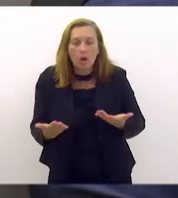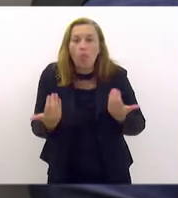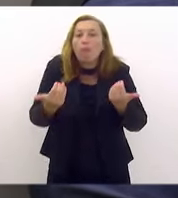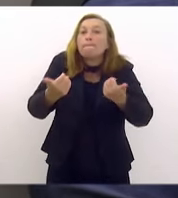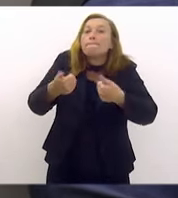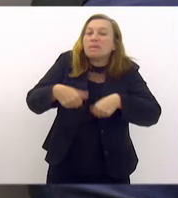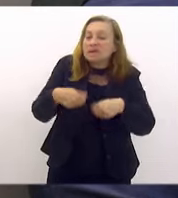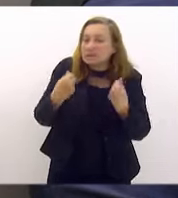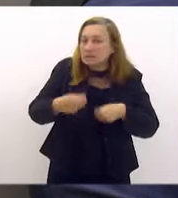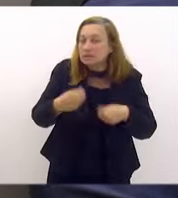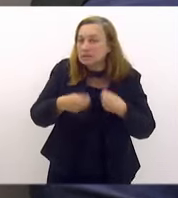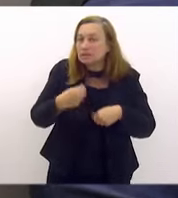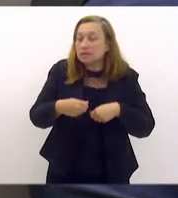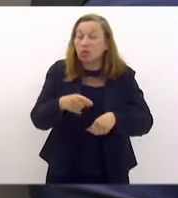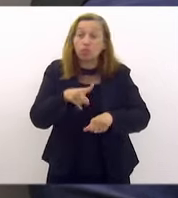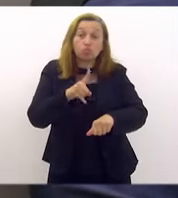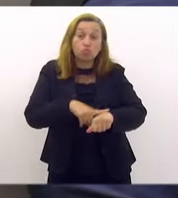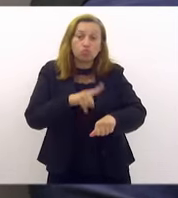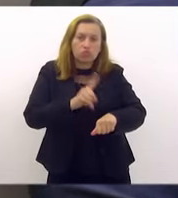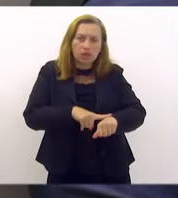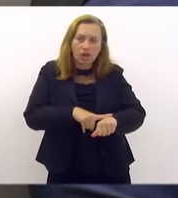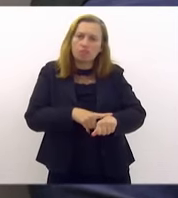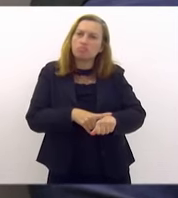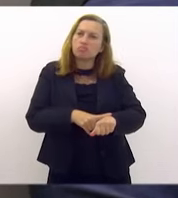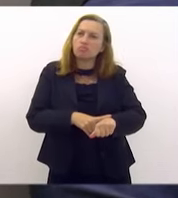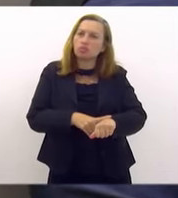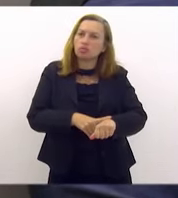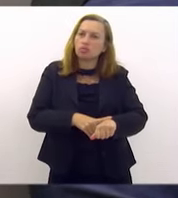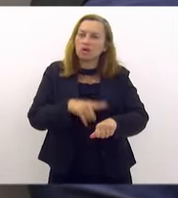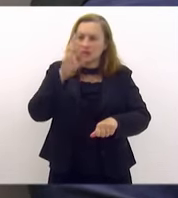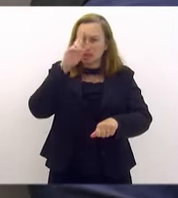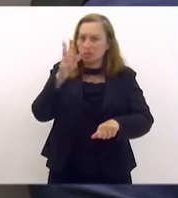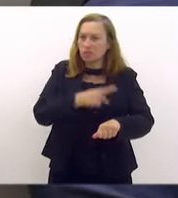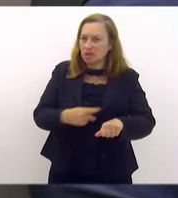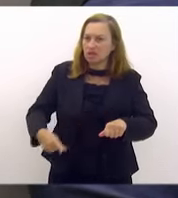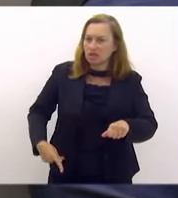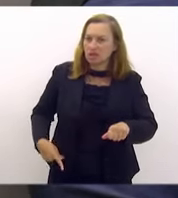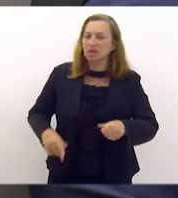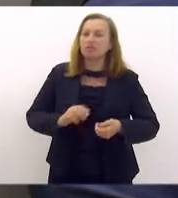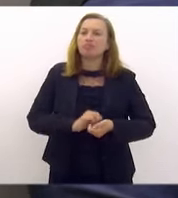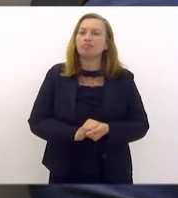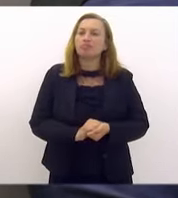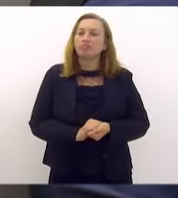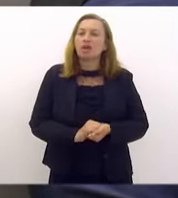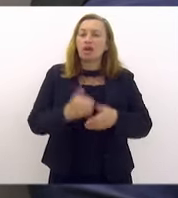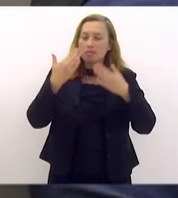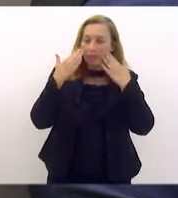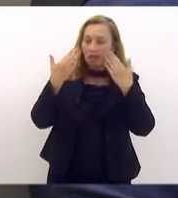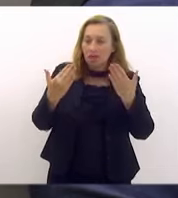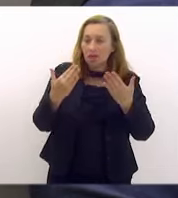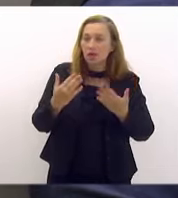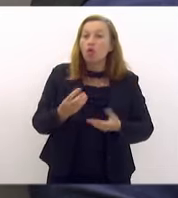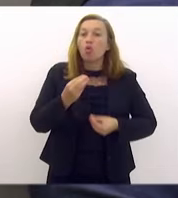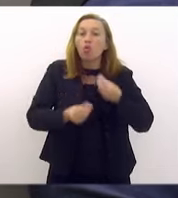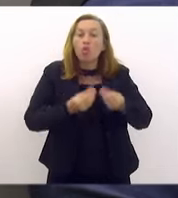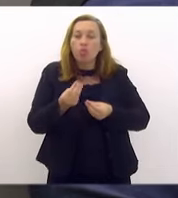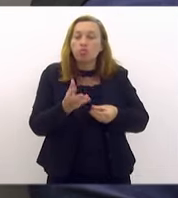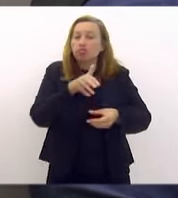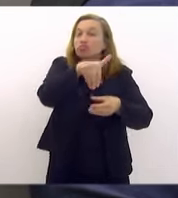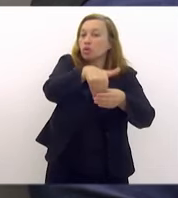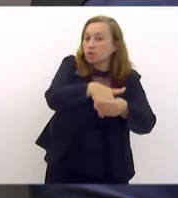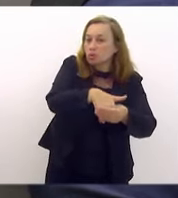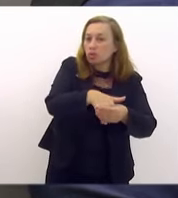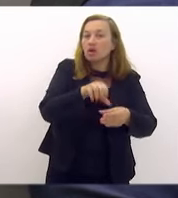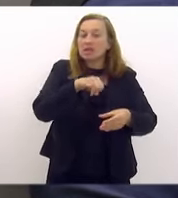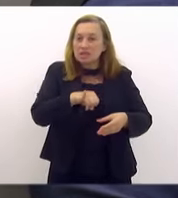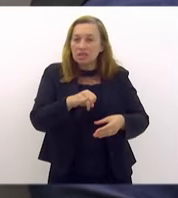precisa de um tempo ábel senhora presidenta para poder analisar como é que a gente vai proferir um voto se o